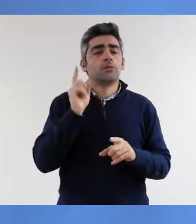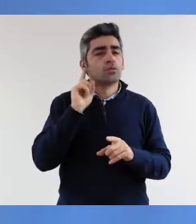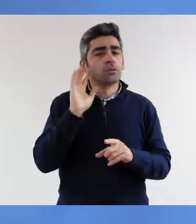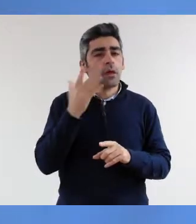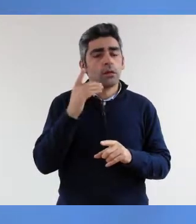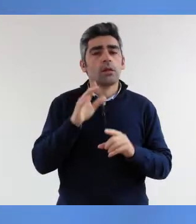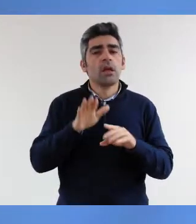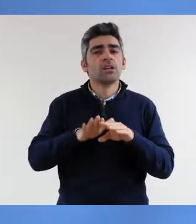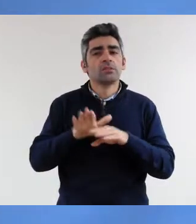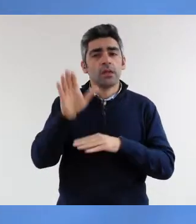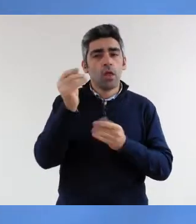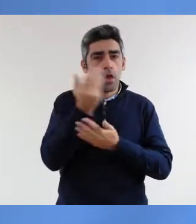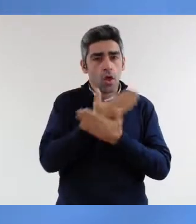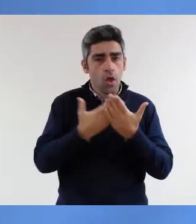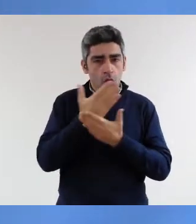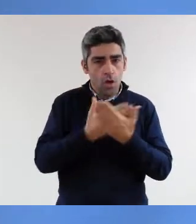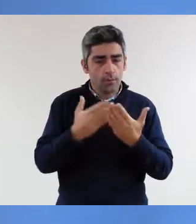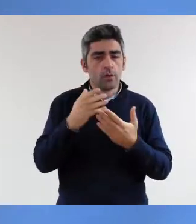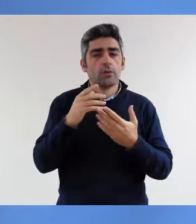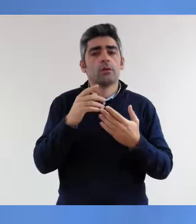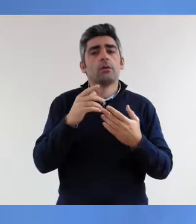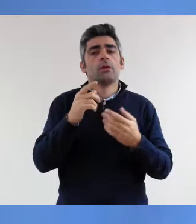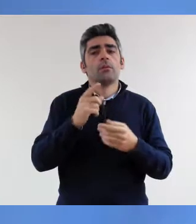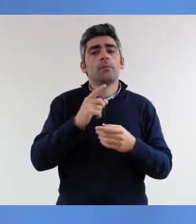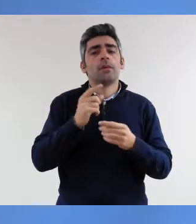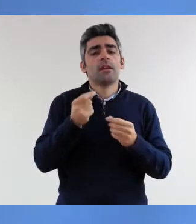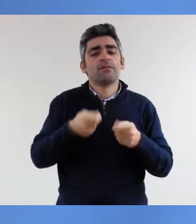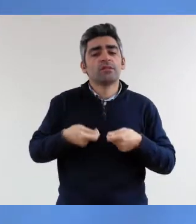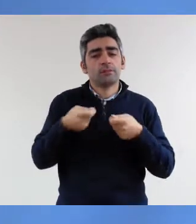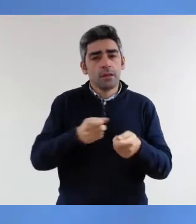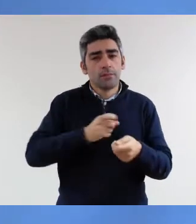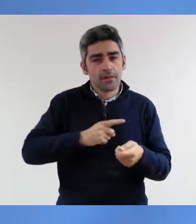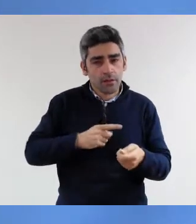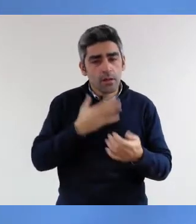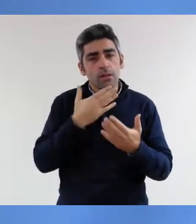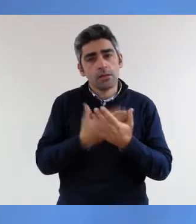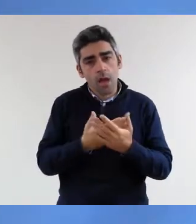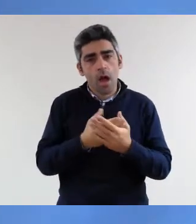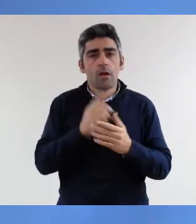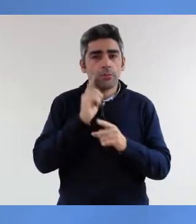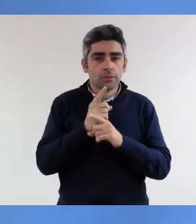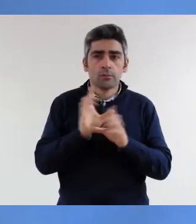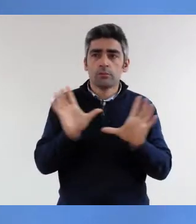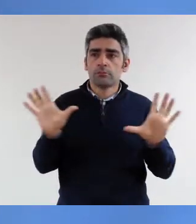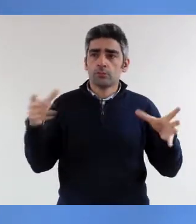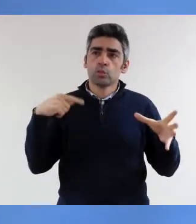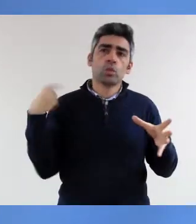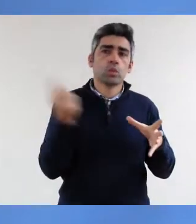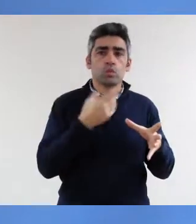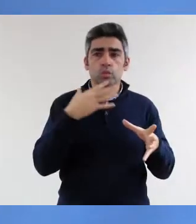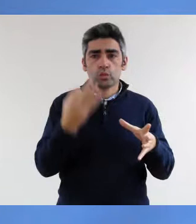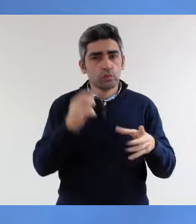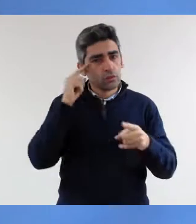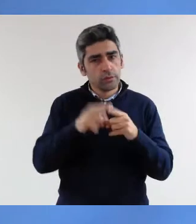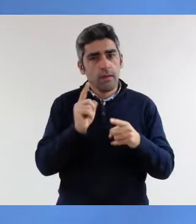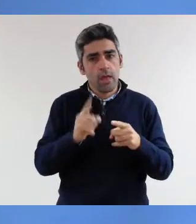do mesmo modo é essencial que o crescimento econômico assenta num investimento em particular privado sushi